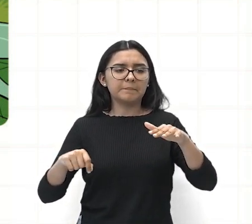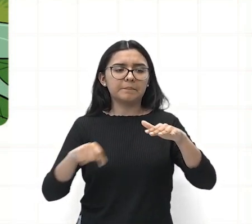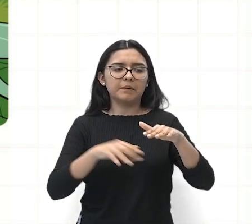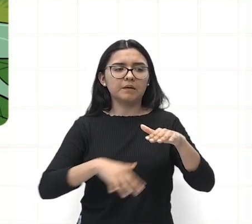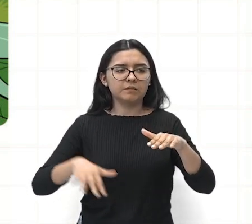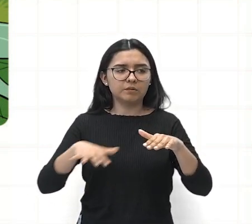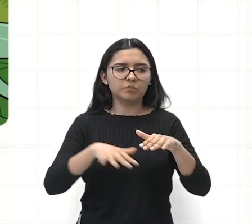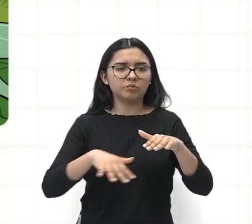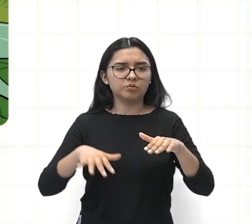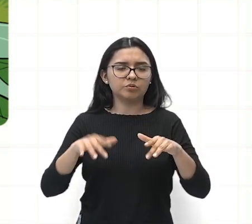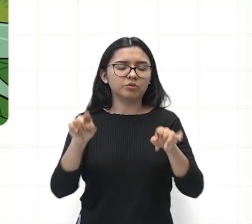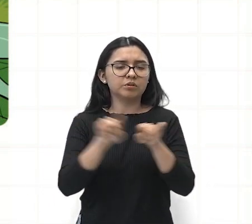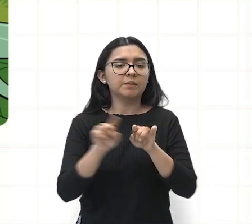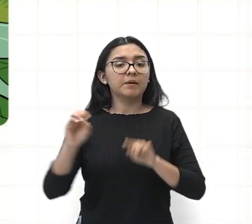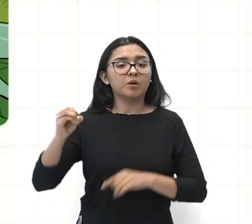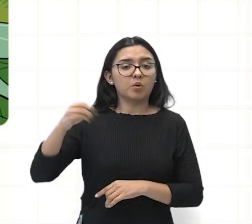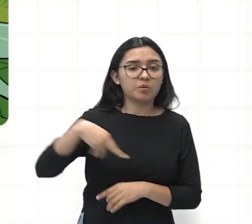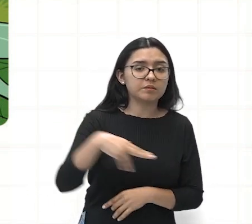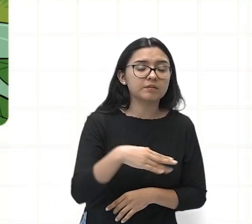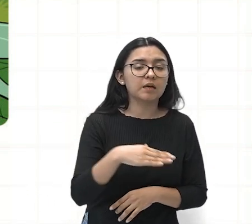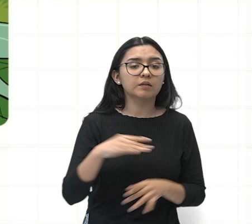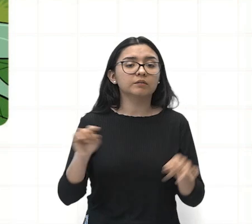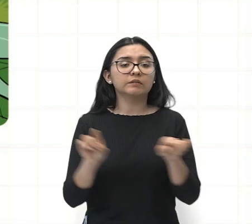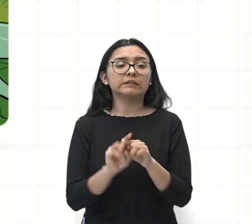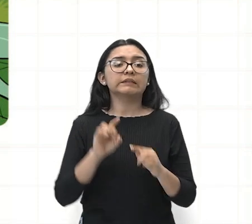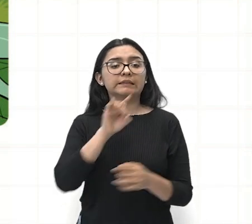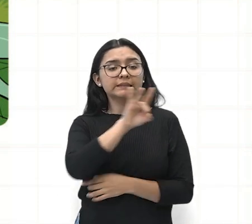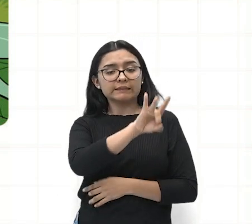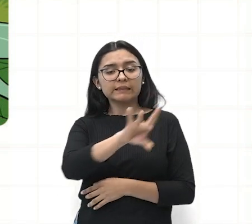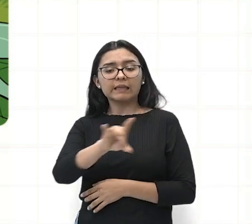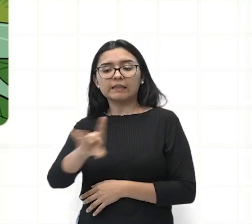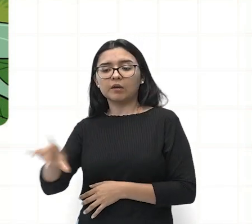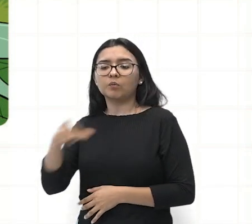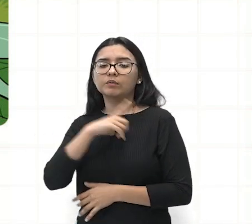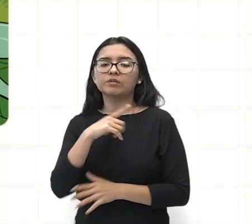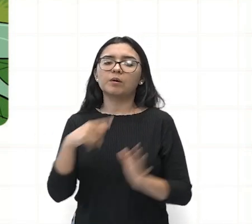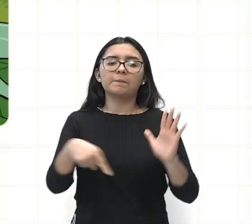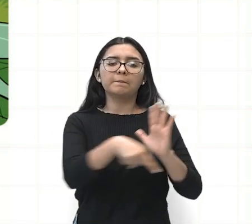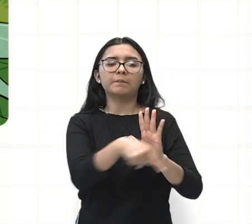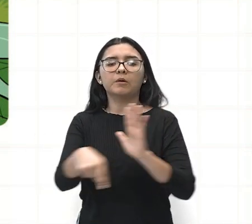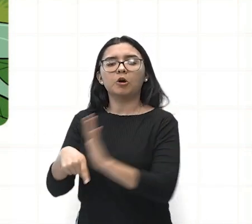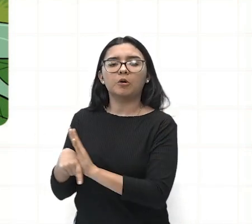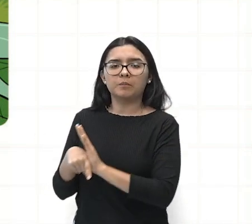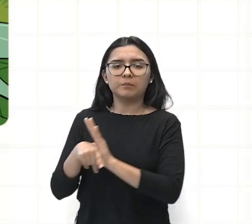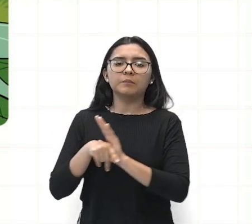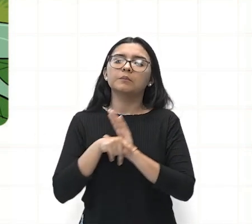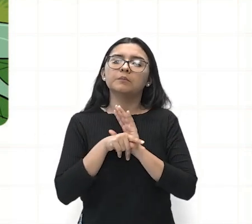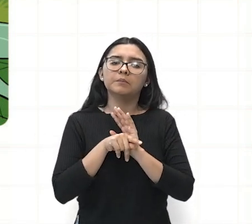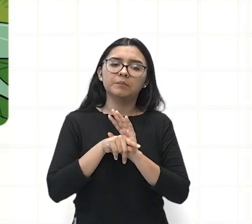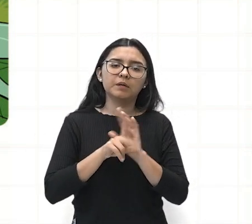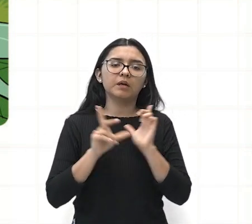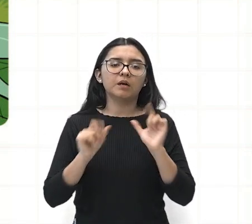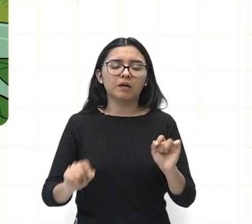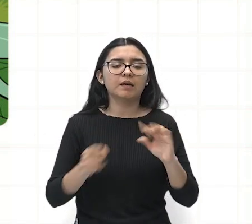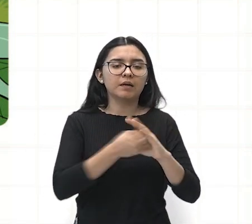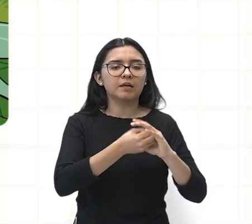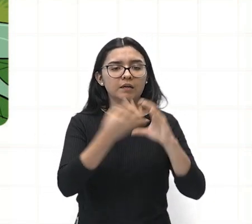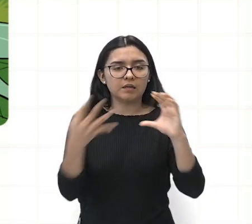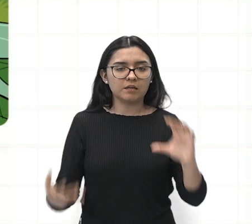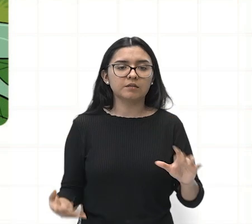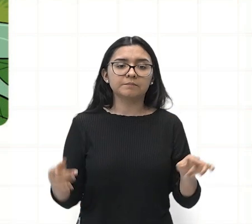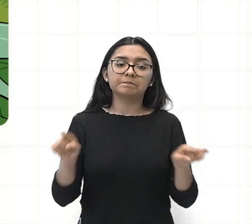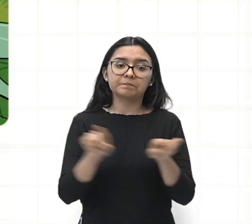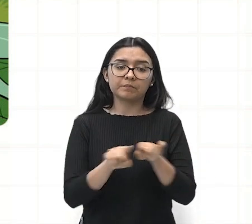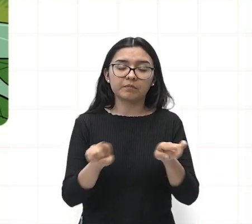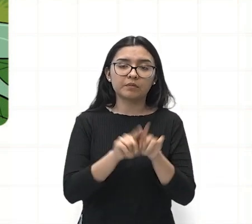oceanos, e cada um deles possui as suas próprias comunidades, seus próprios organismos e